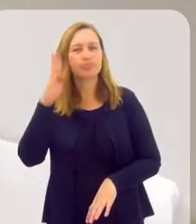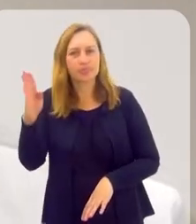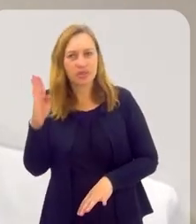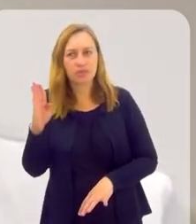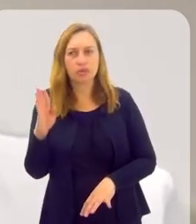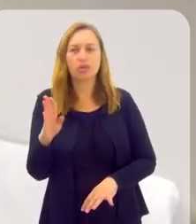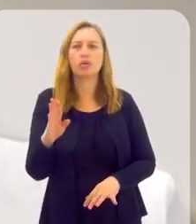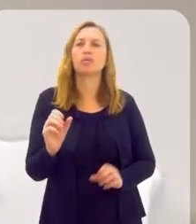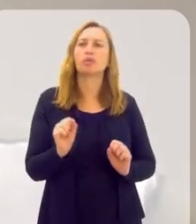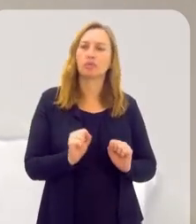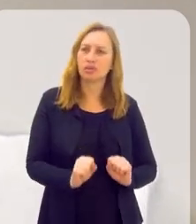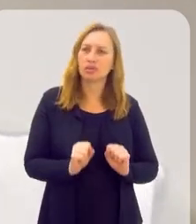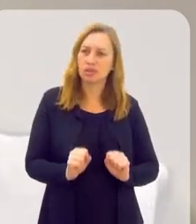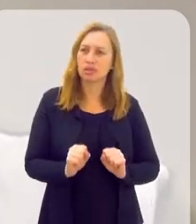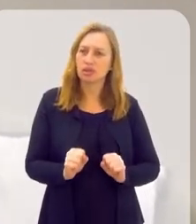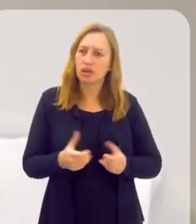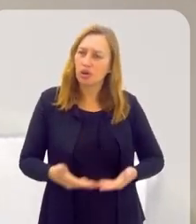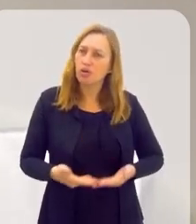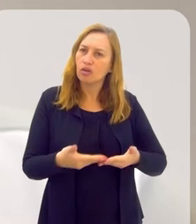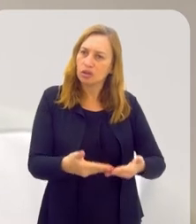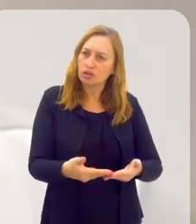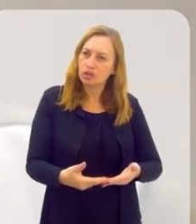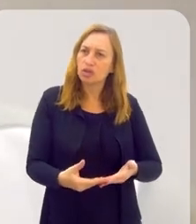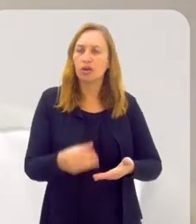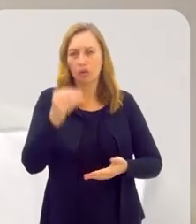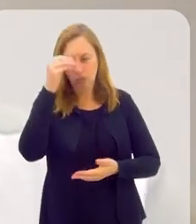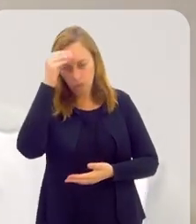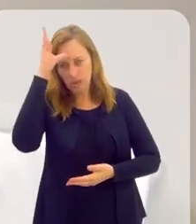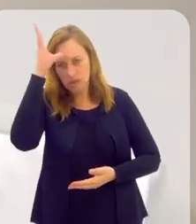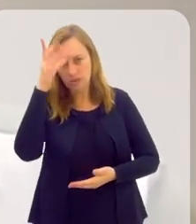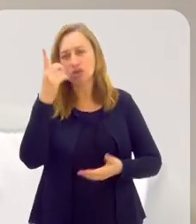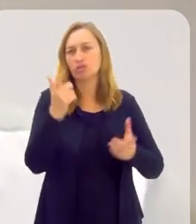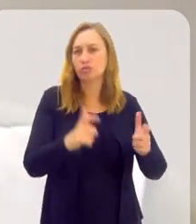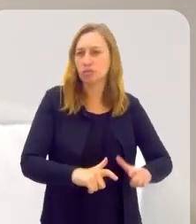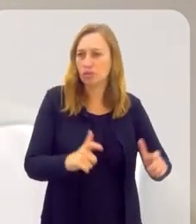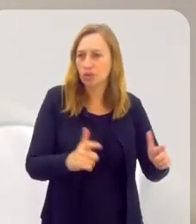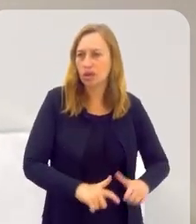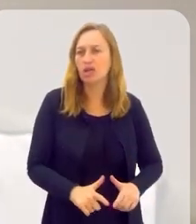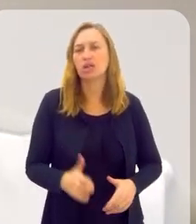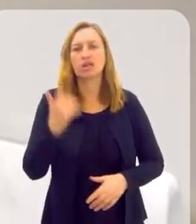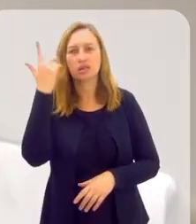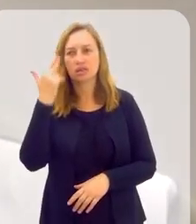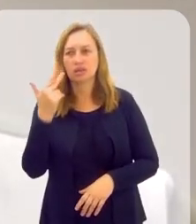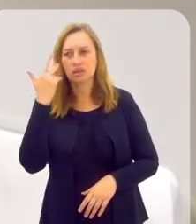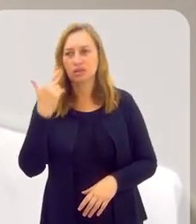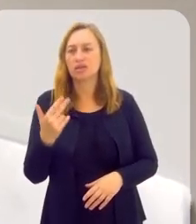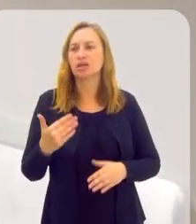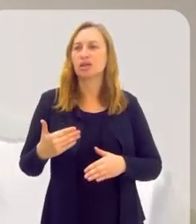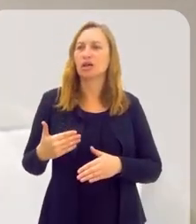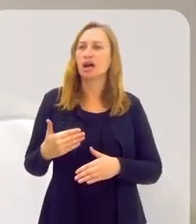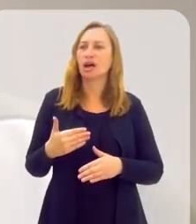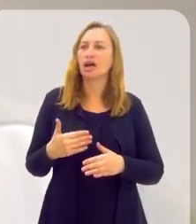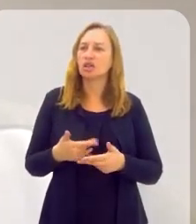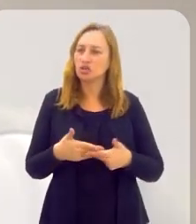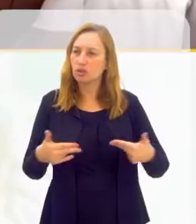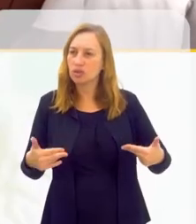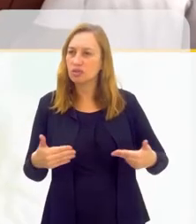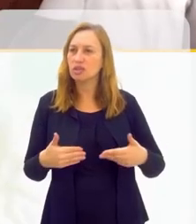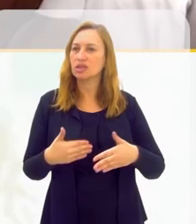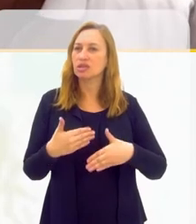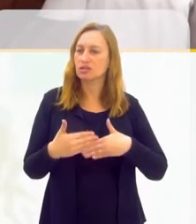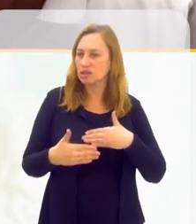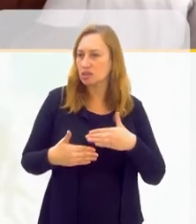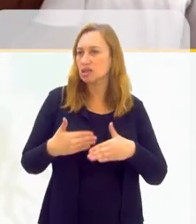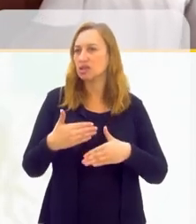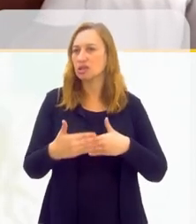sendo necessárias para poder fornecer os conhecimentos para trabalhar com estas populações, e naturalmente depois as coisas foram sendo